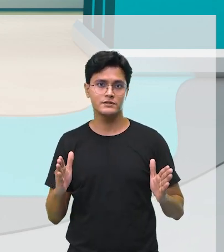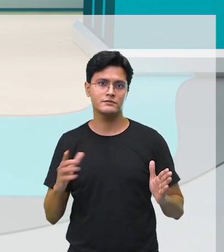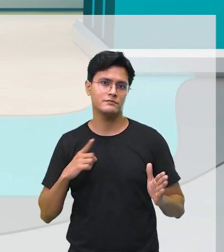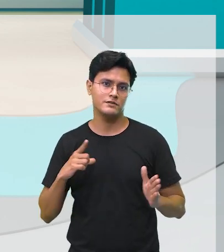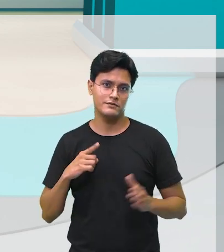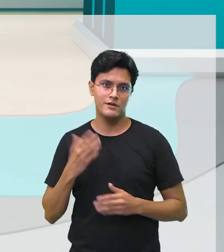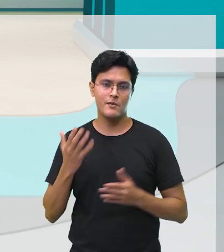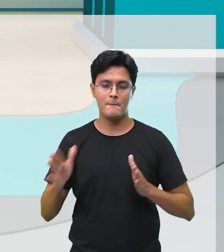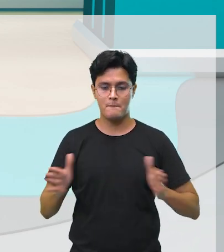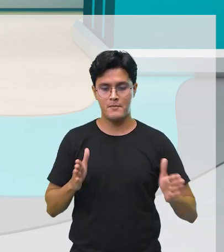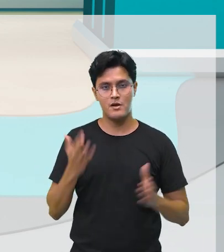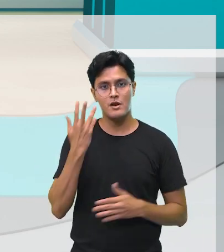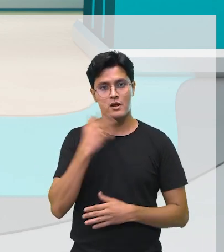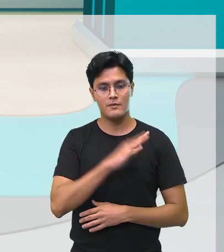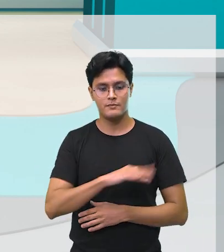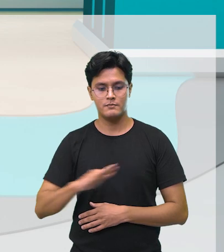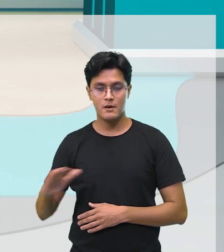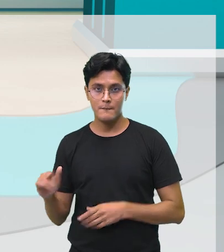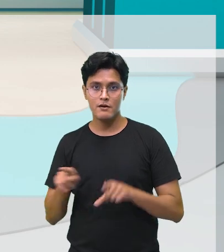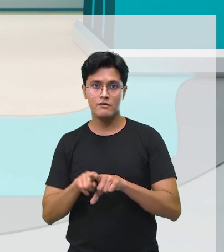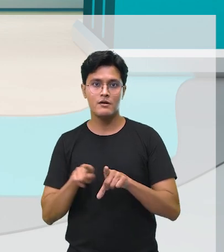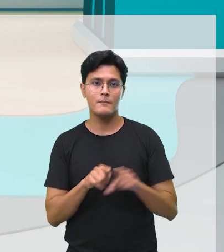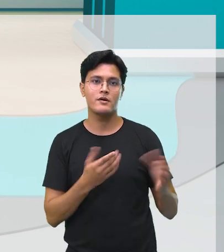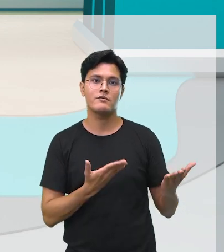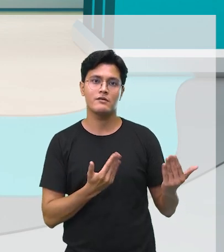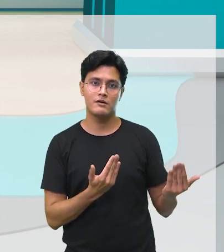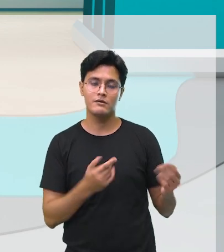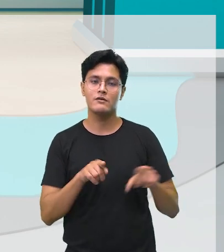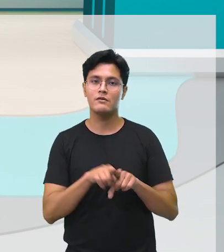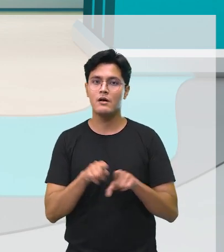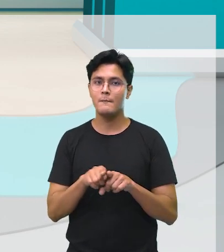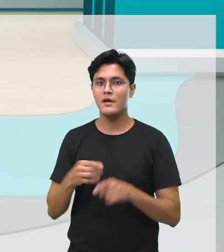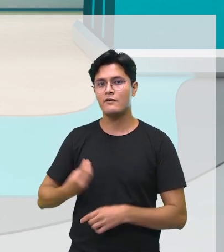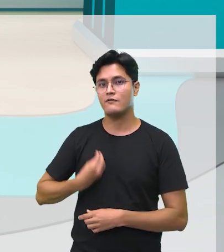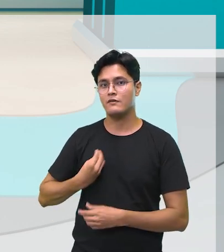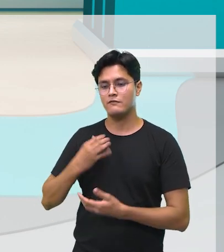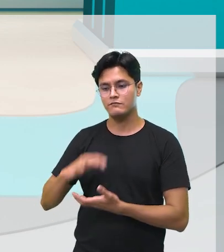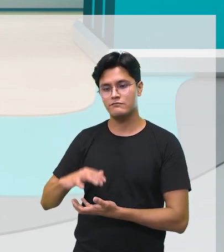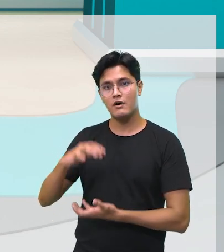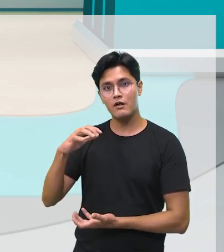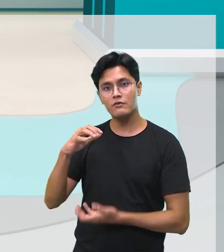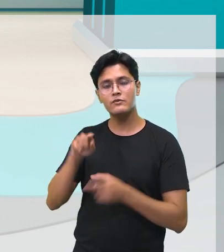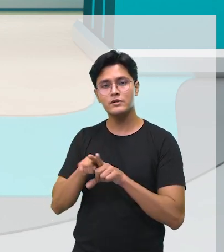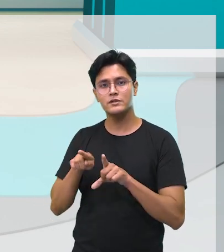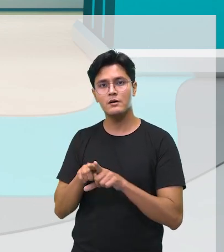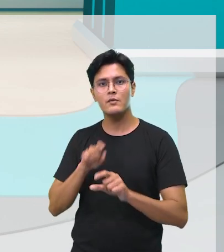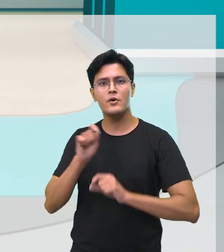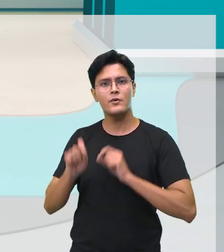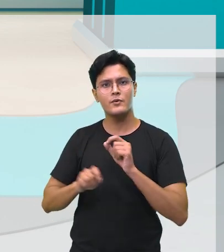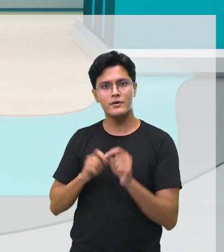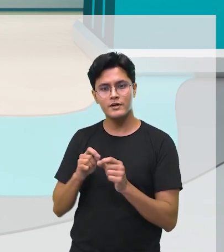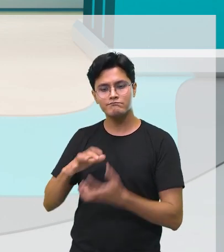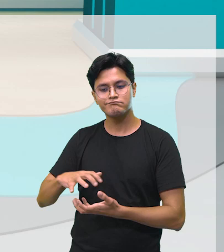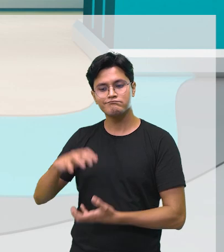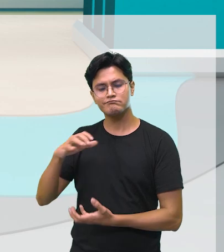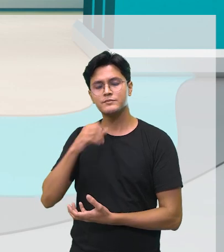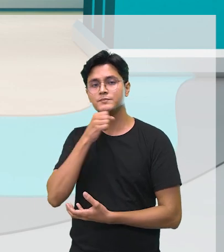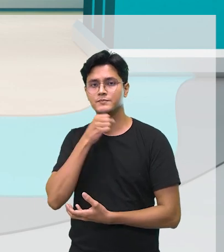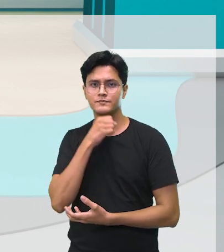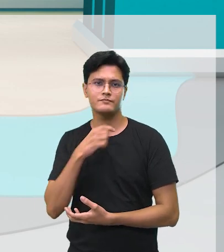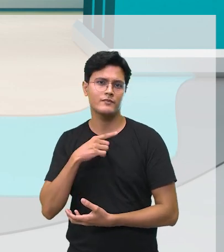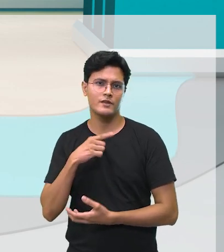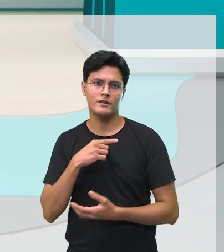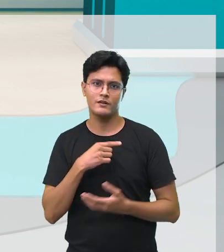a infância, a adolescência, a vida adulta, né? Já vem a questão do lado mais idoso. Então, a gente passa